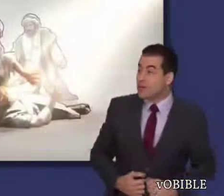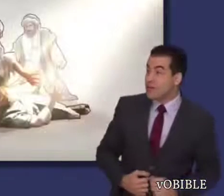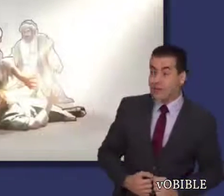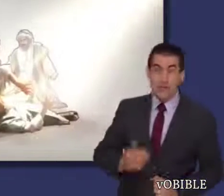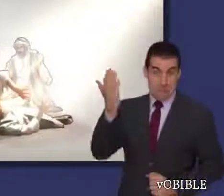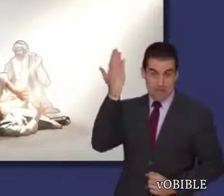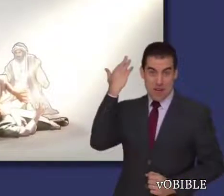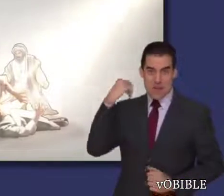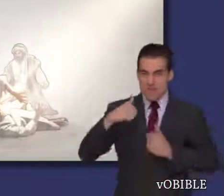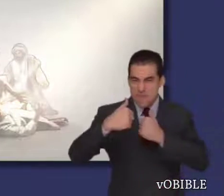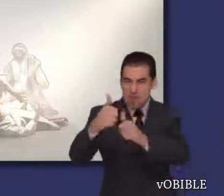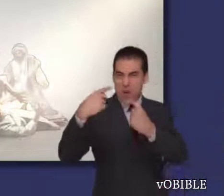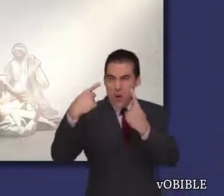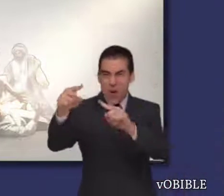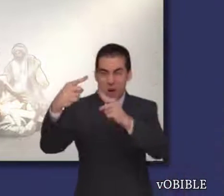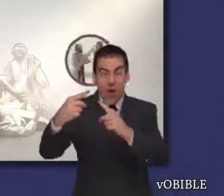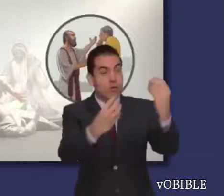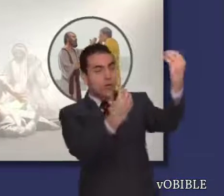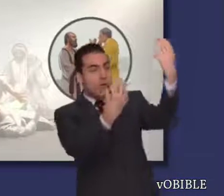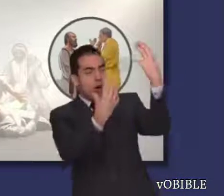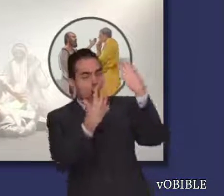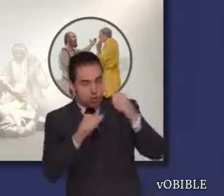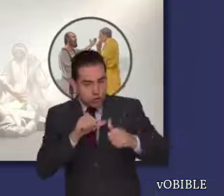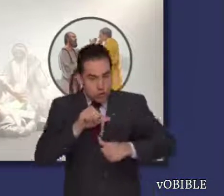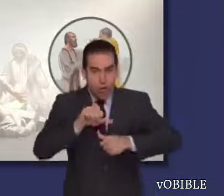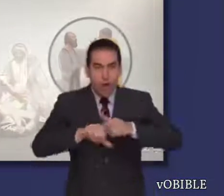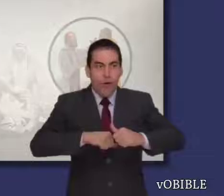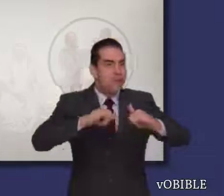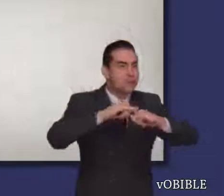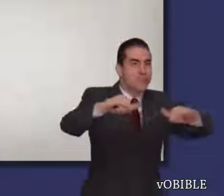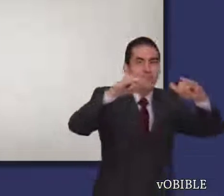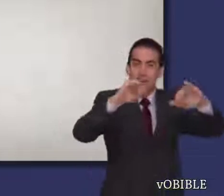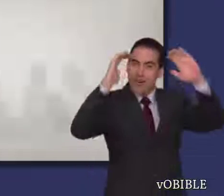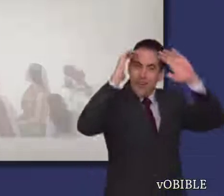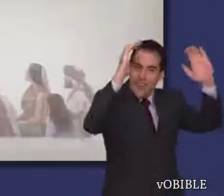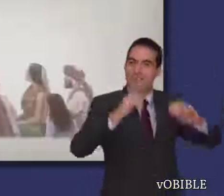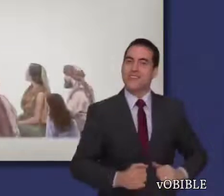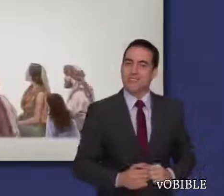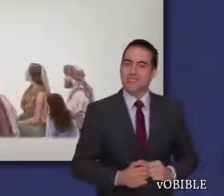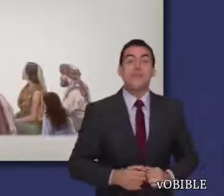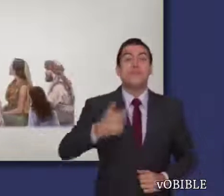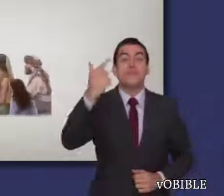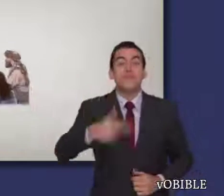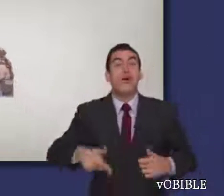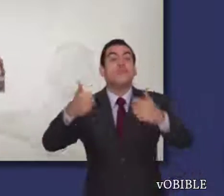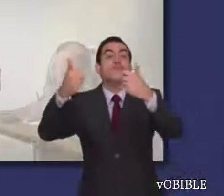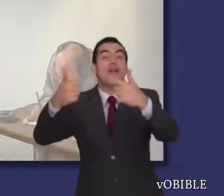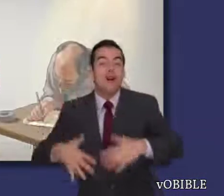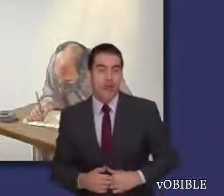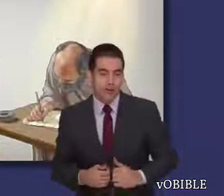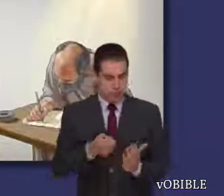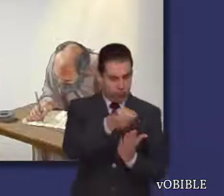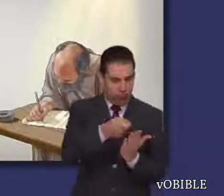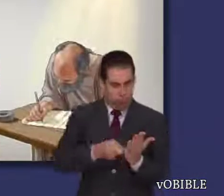conta como ele se converteu do judaísmo para o cristianismo. Paulo relembra aos Gálatas que as coisas que ele